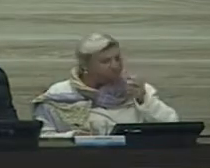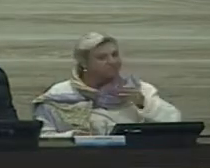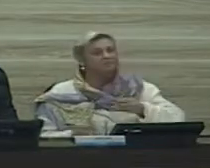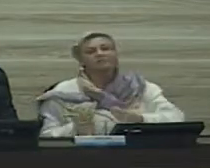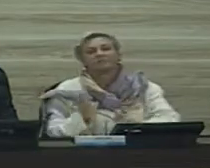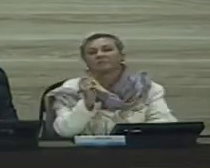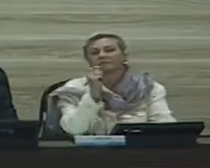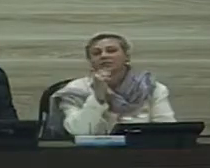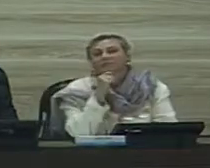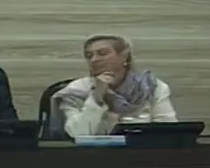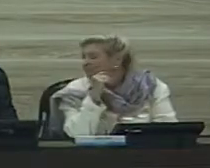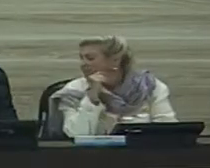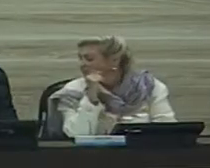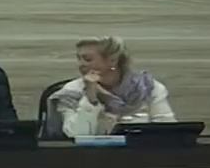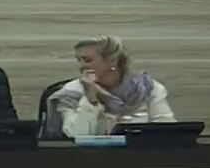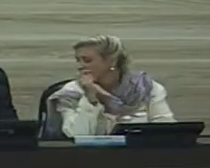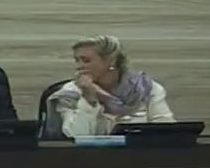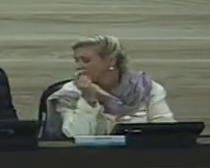oliveira